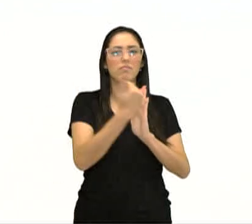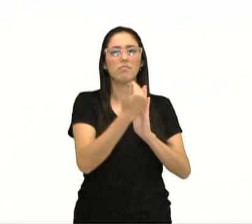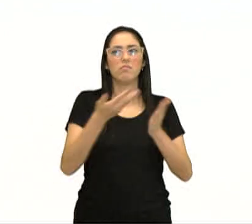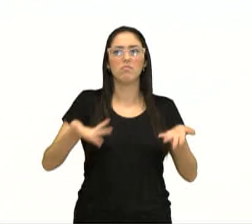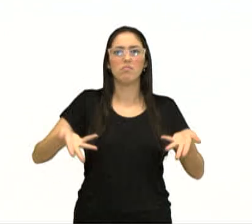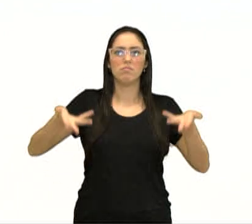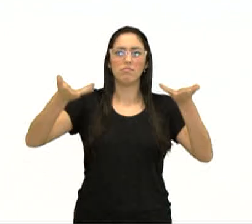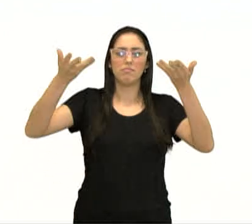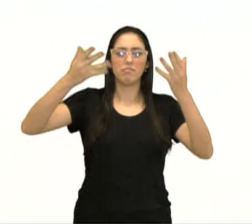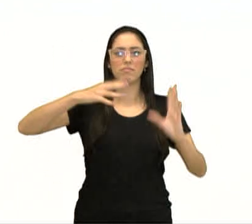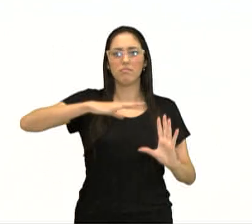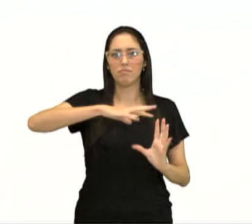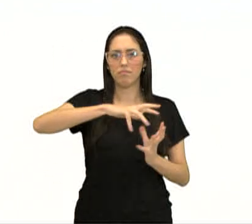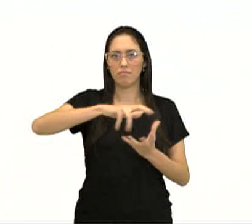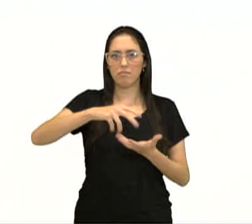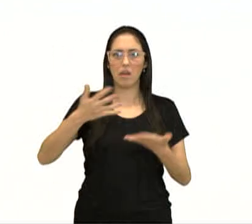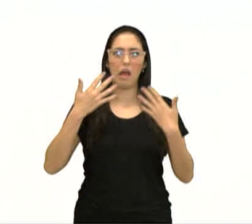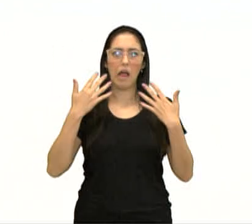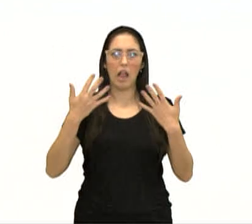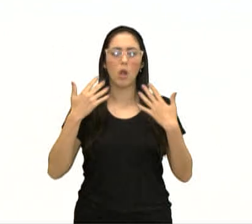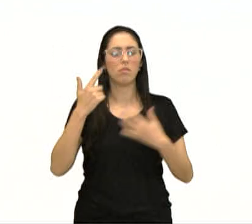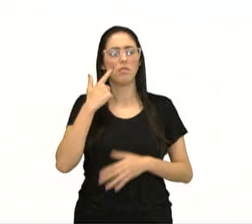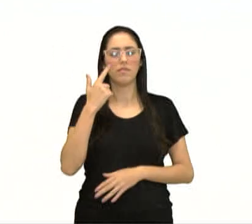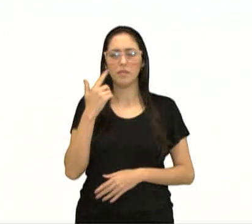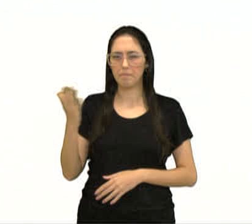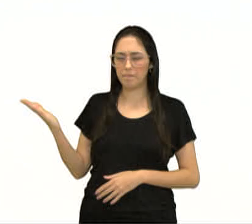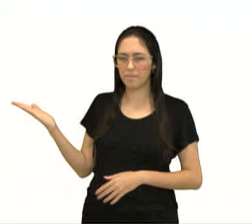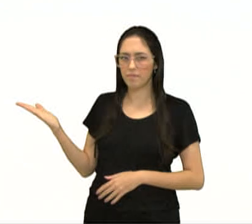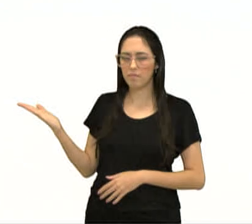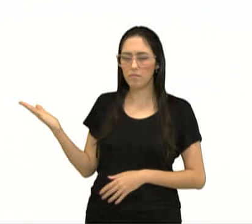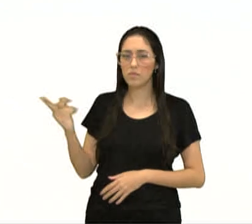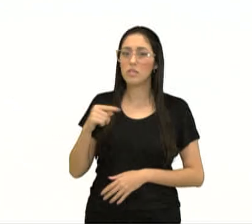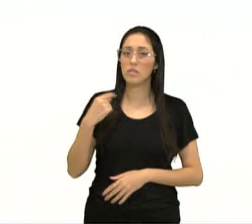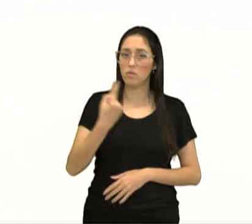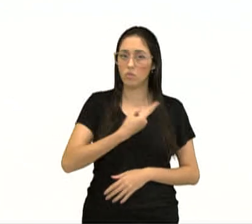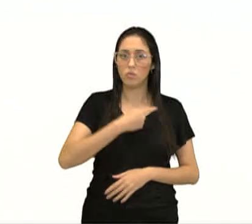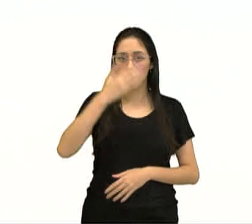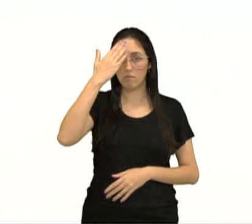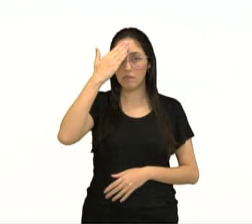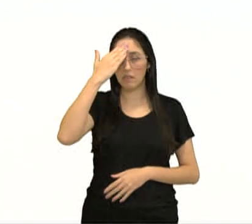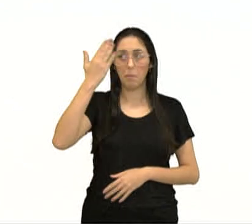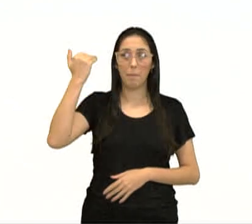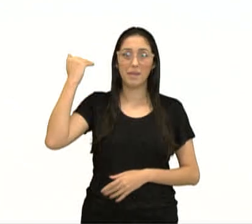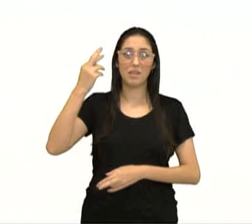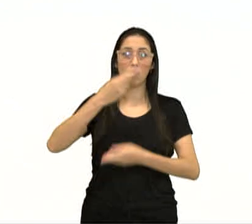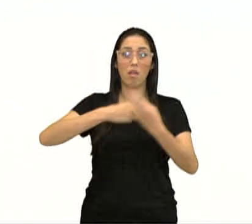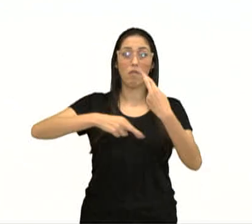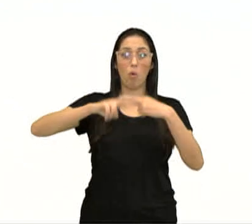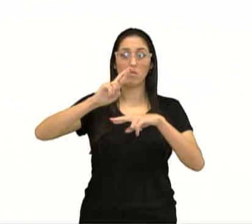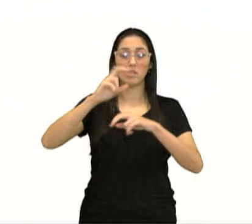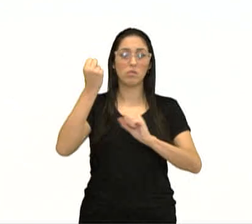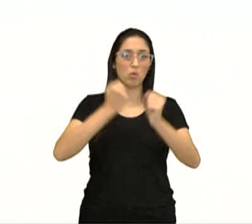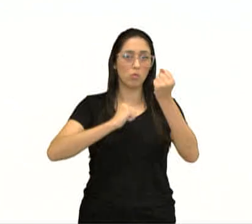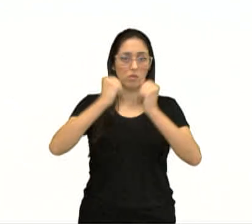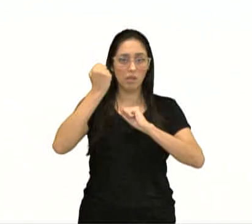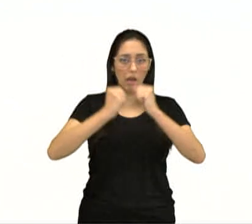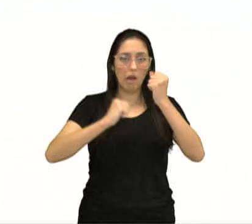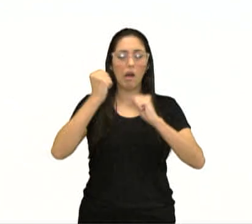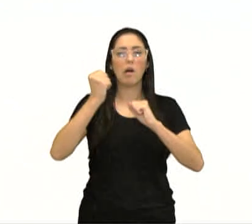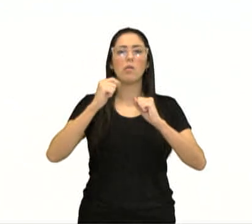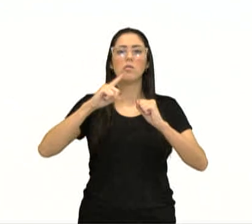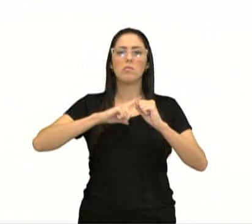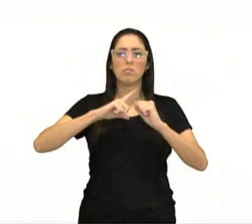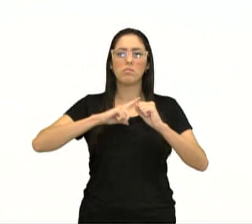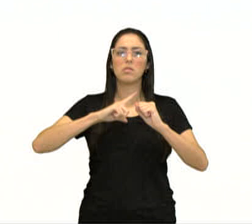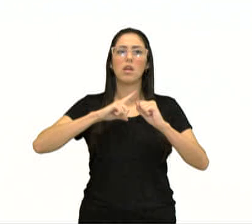da temperatura do planeta. Então olha aqui na tela que sabe-se que a partir da Revolução Industrial, da redução das fronteiras